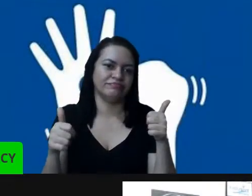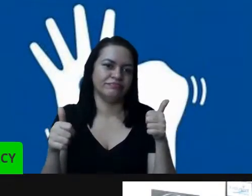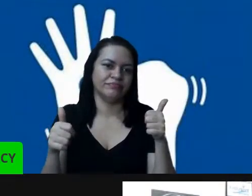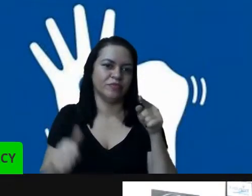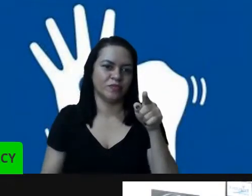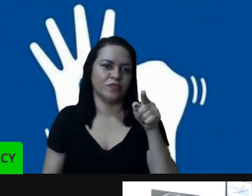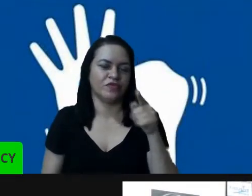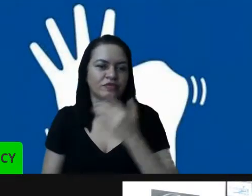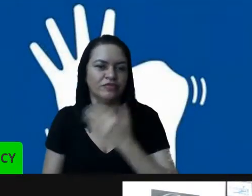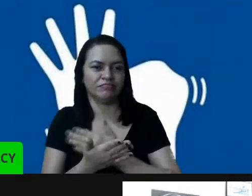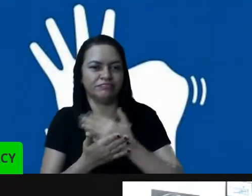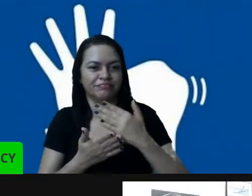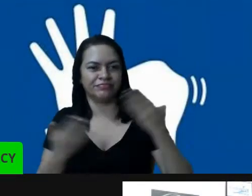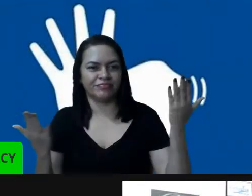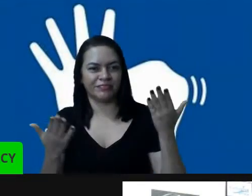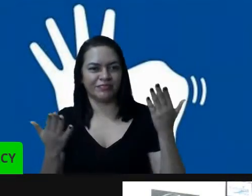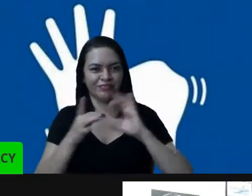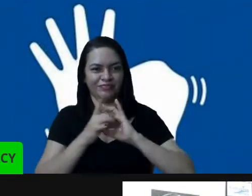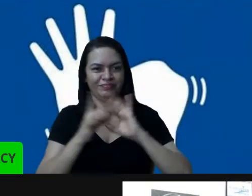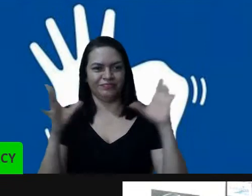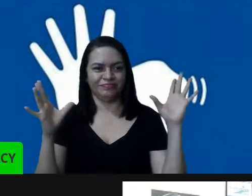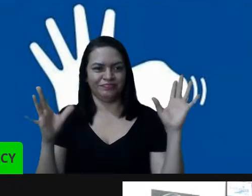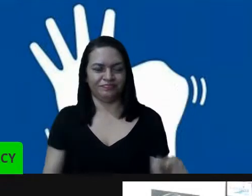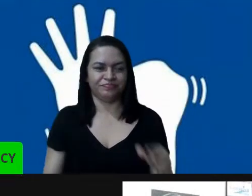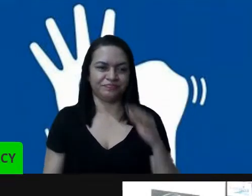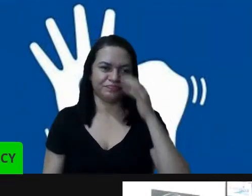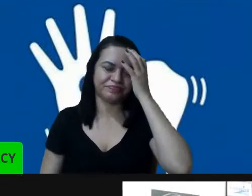aí fica à vontade.